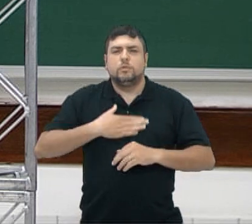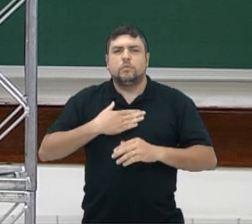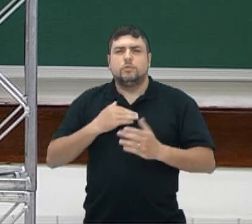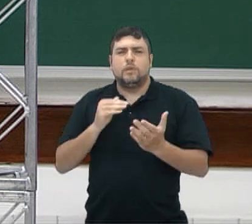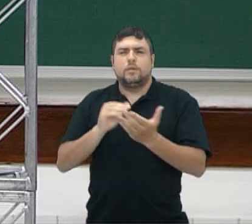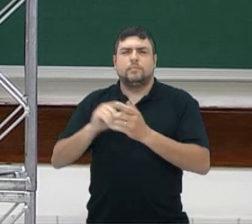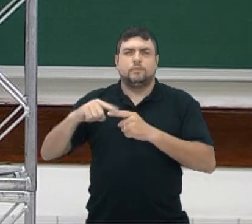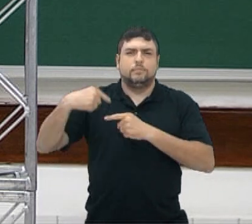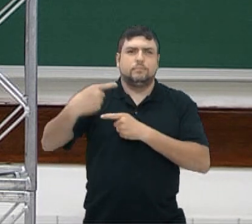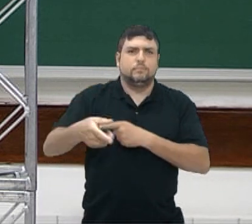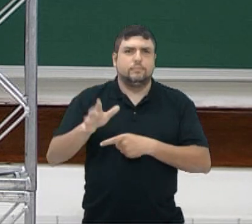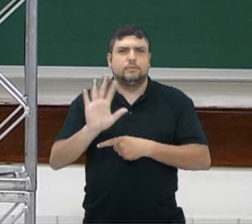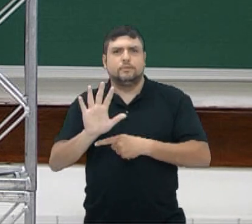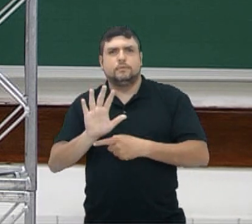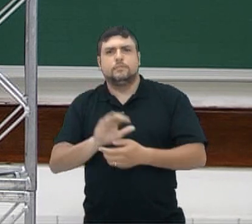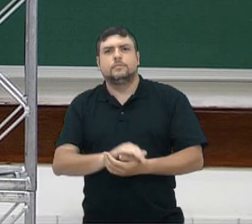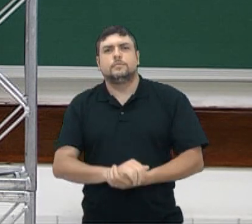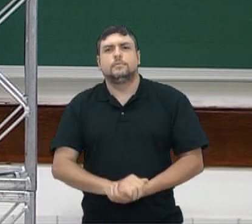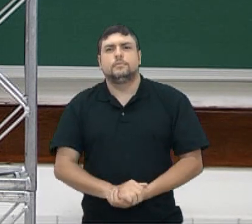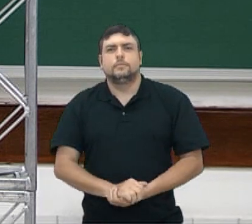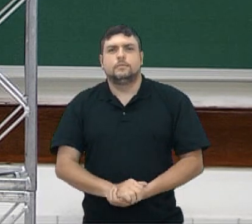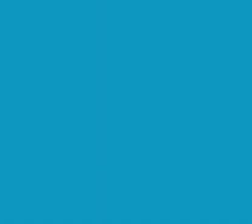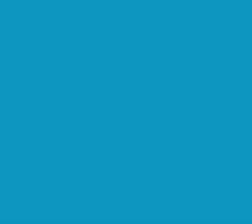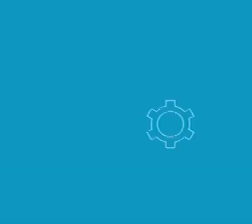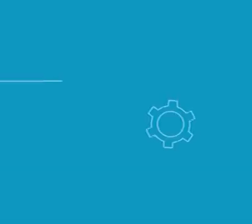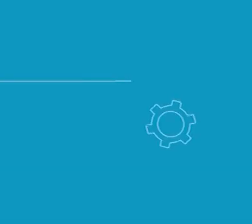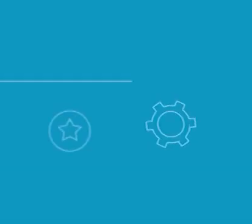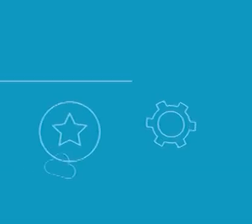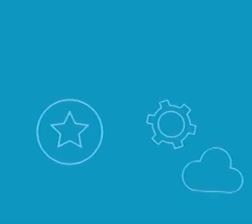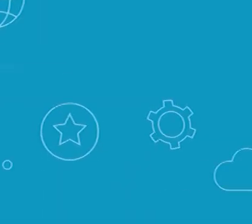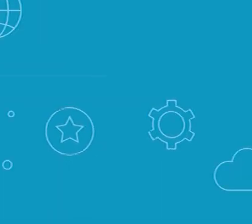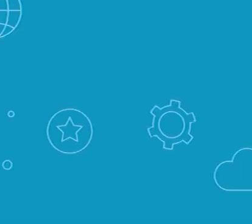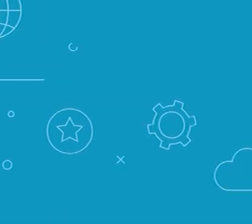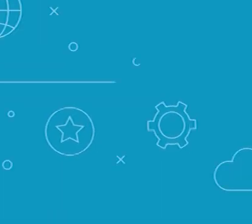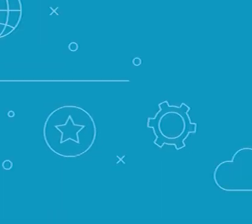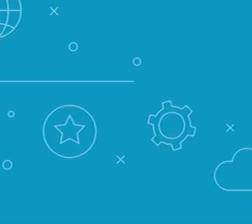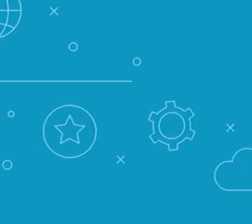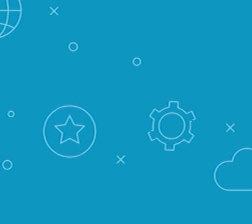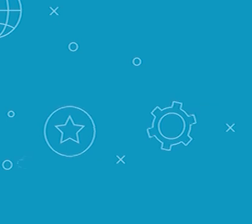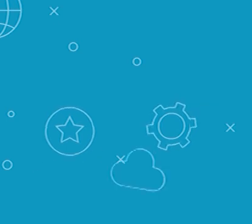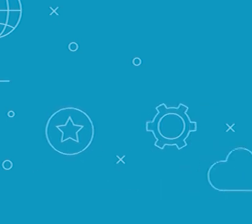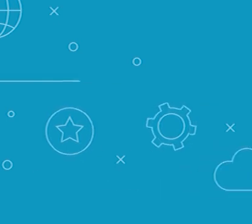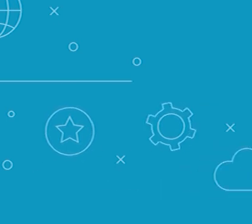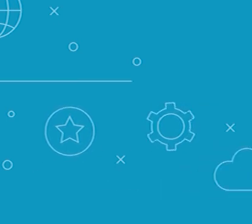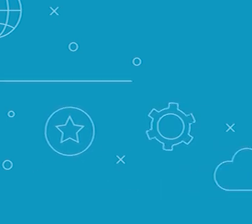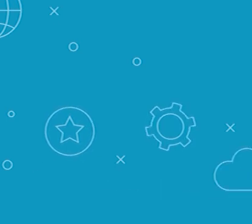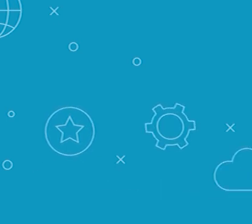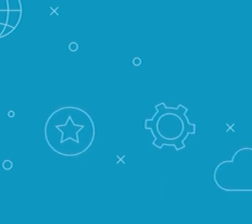próxima.